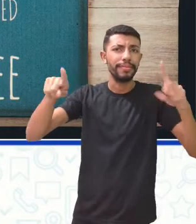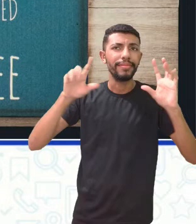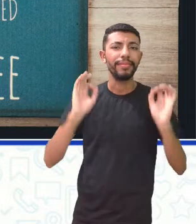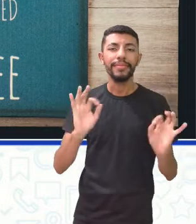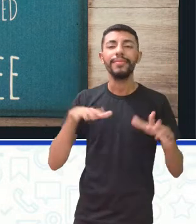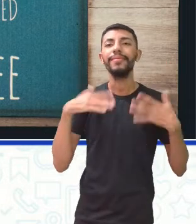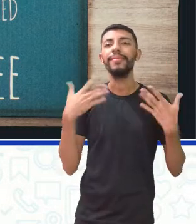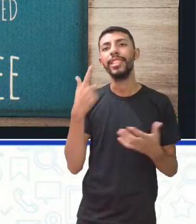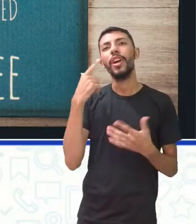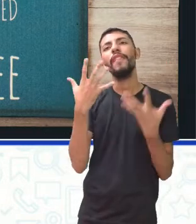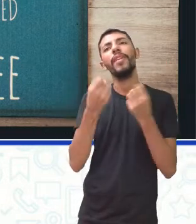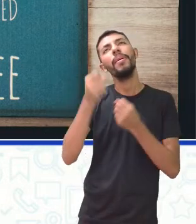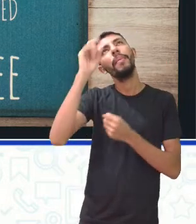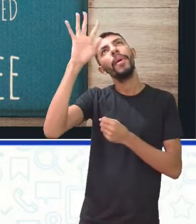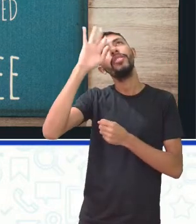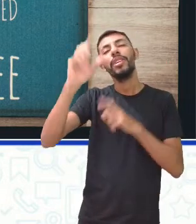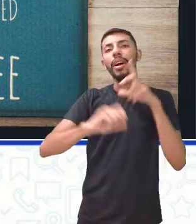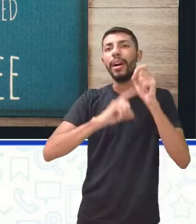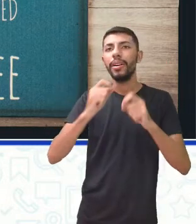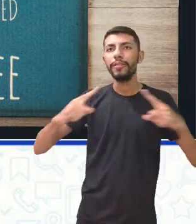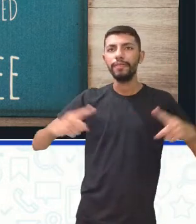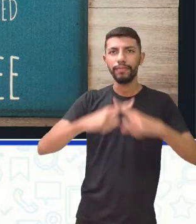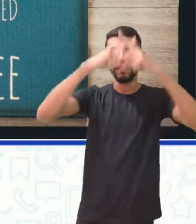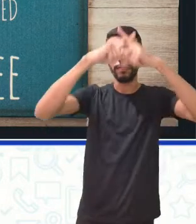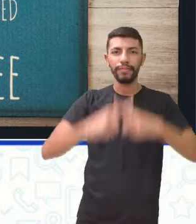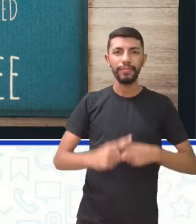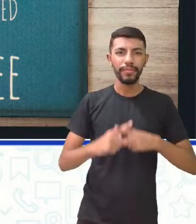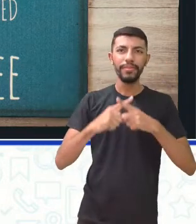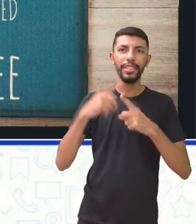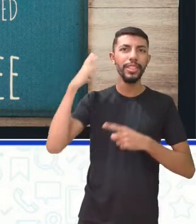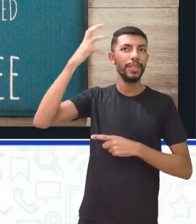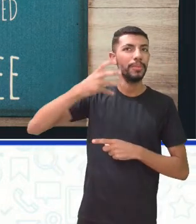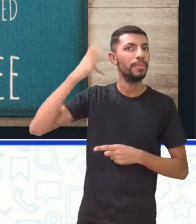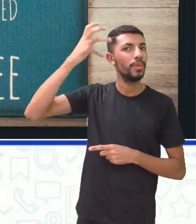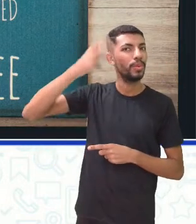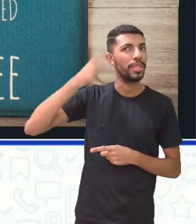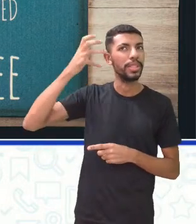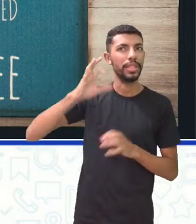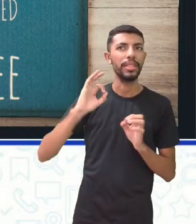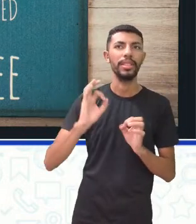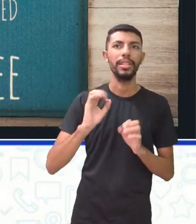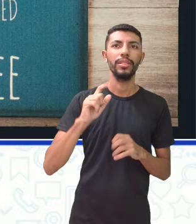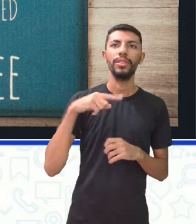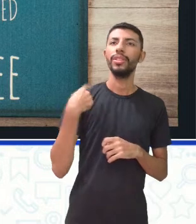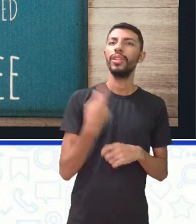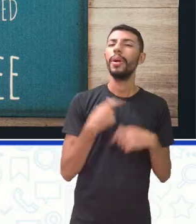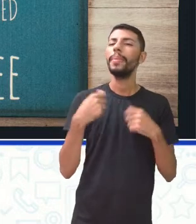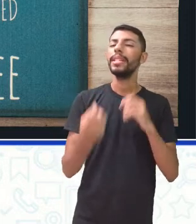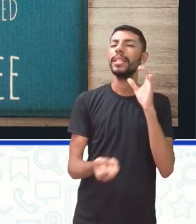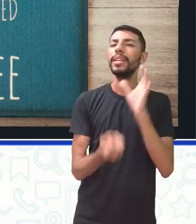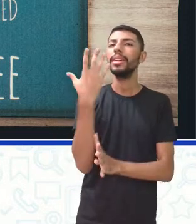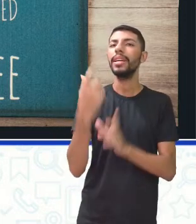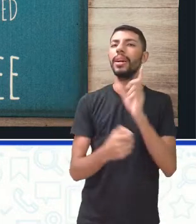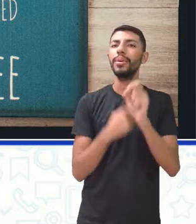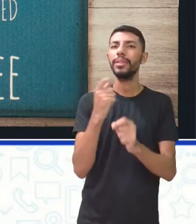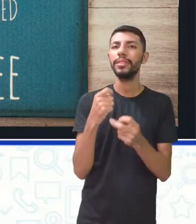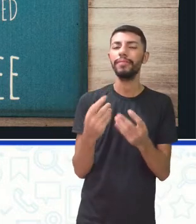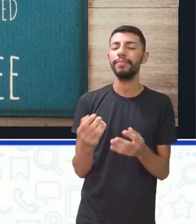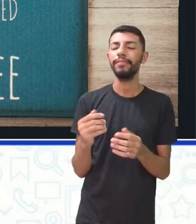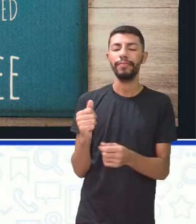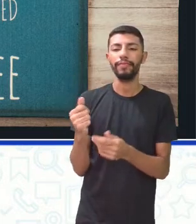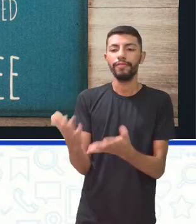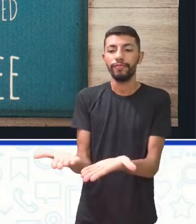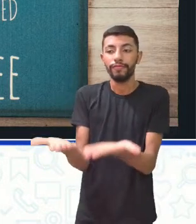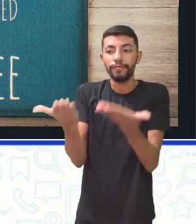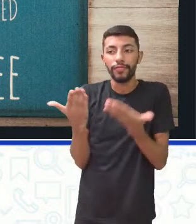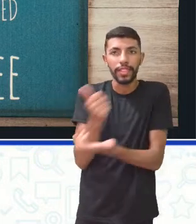imaginar uma competição musical, assim como a gente viu um cartaz sobre os curtas, né? Temos então que criar um cartaz que convide os alunos